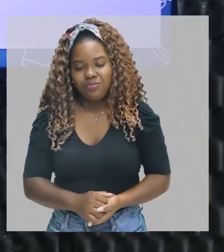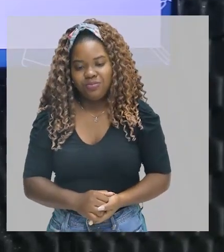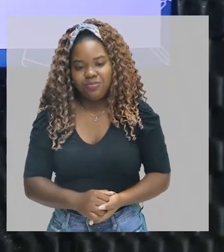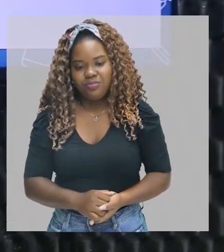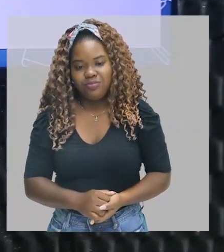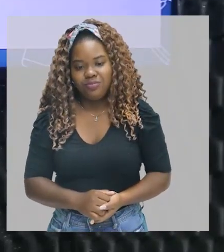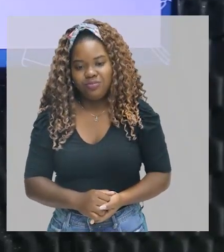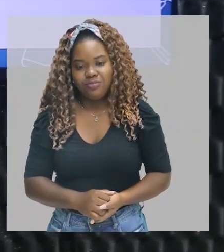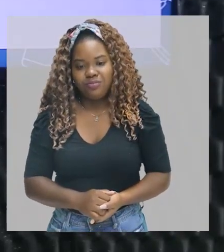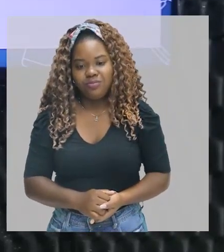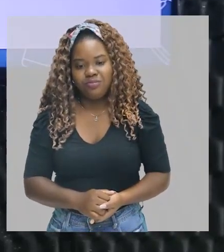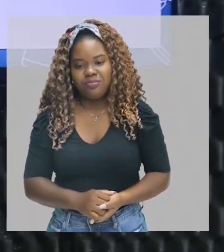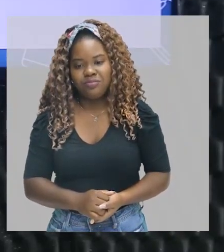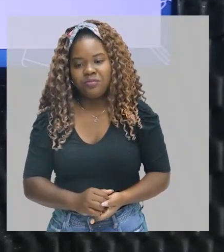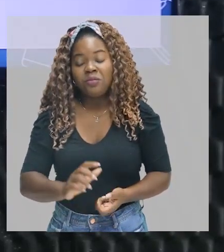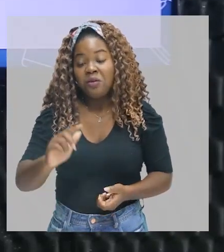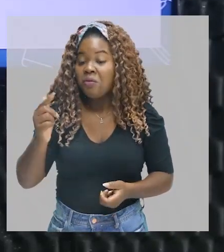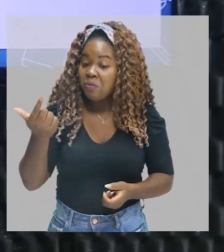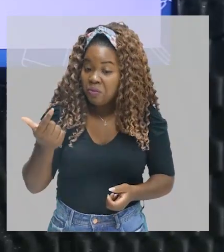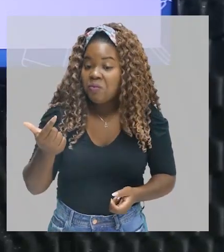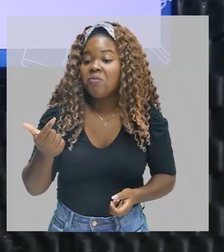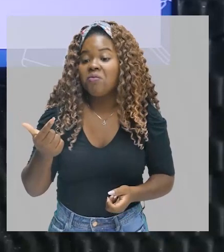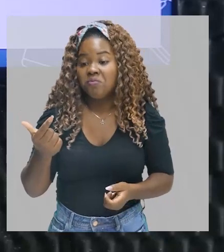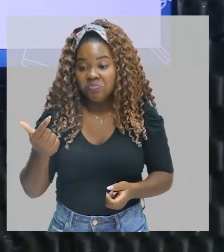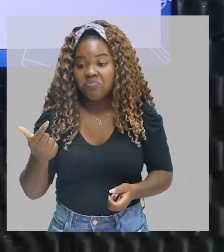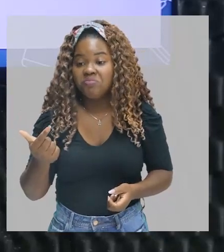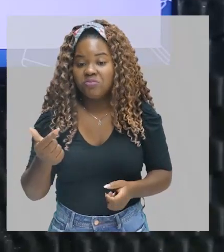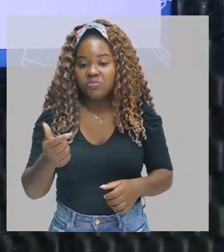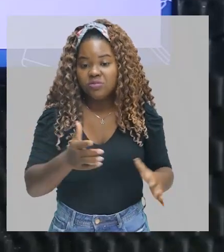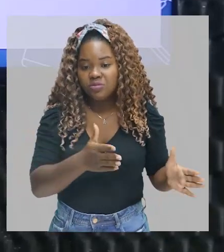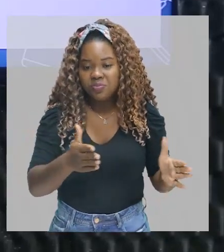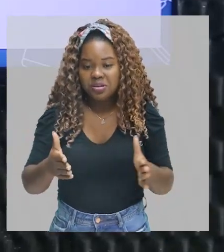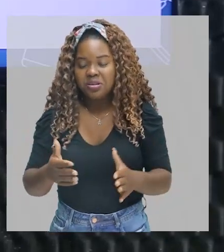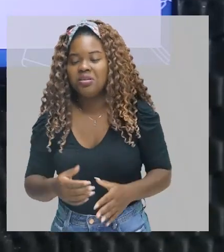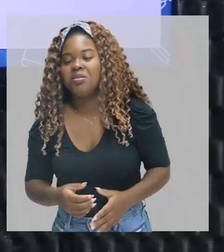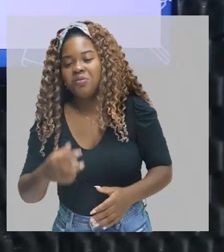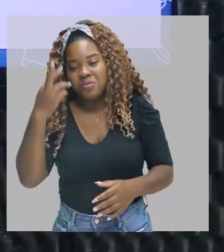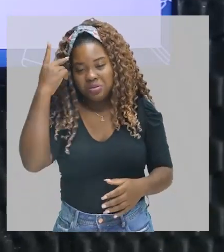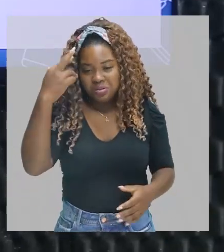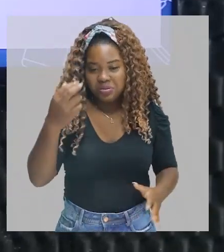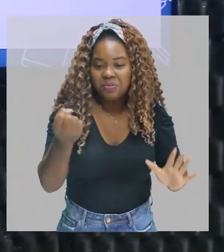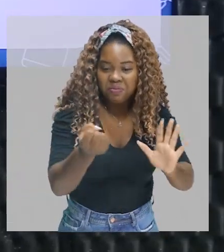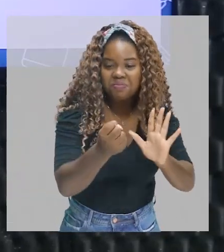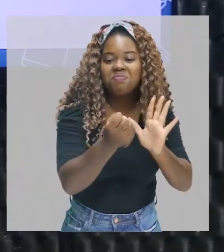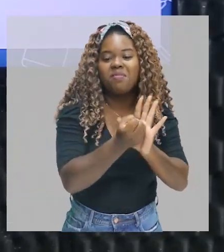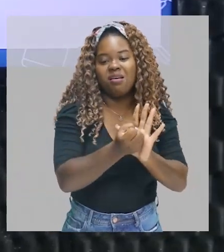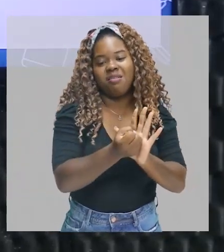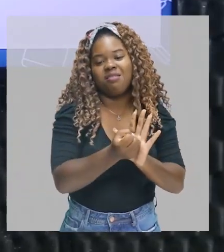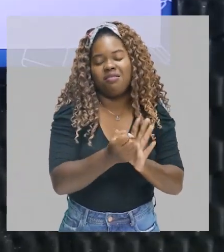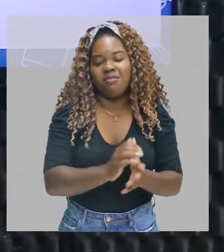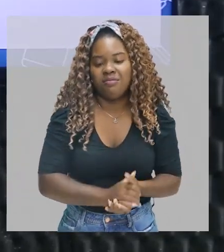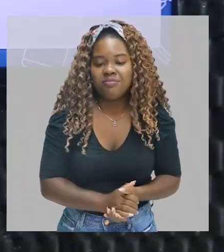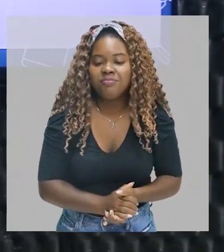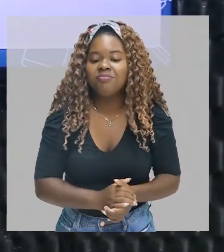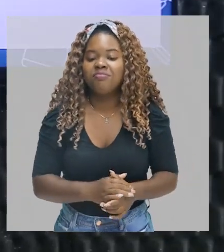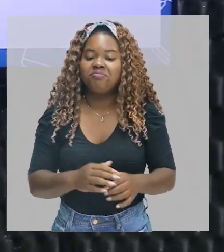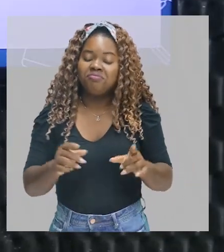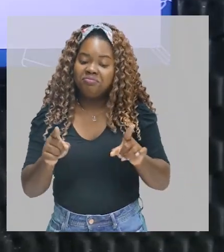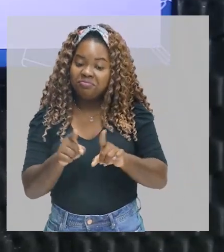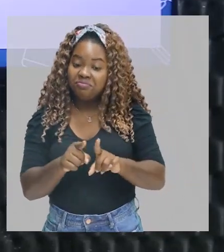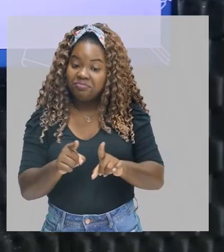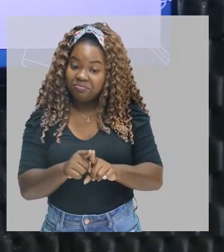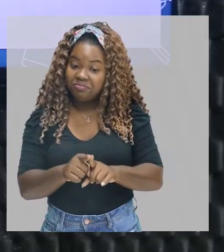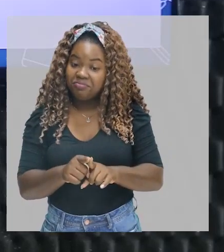dizer? Um outro ponto aí histórico que marca esse momento romântico, que vai, no